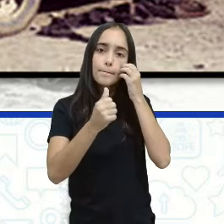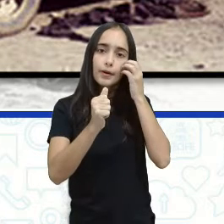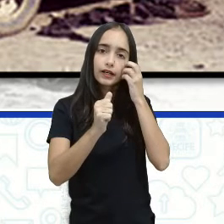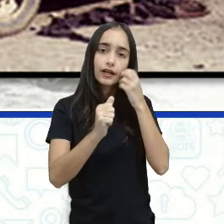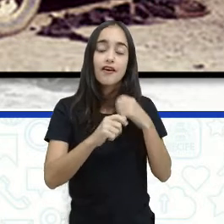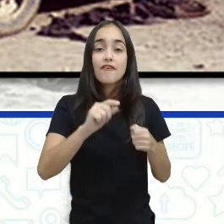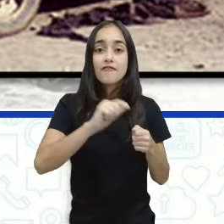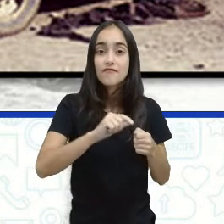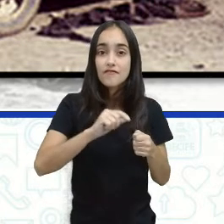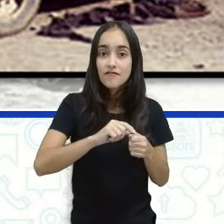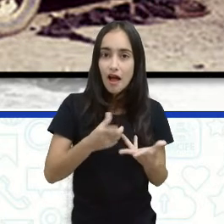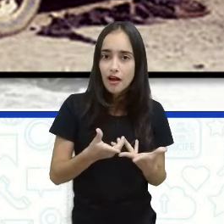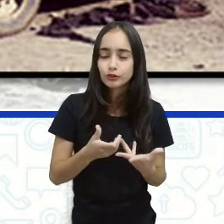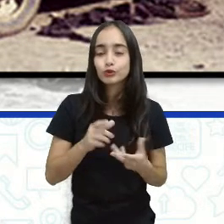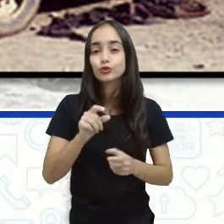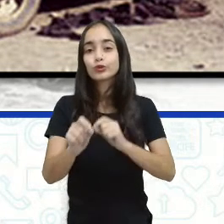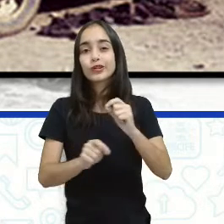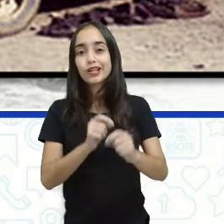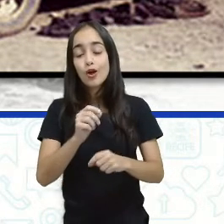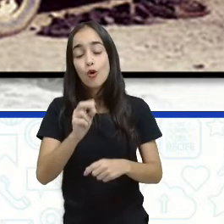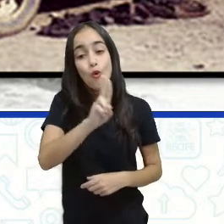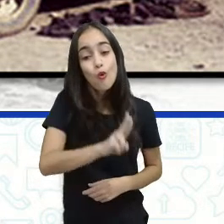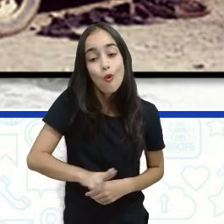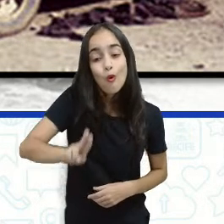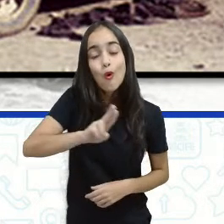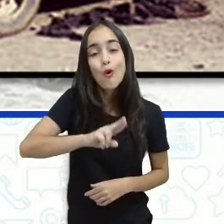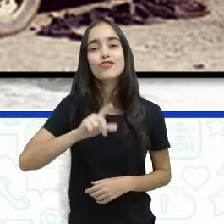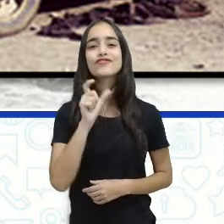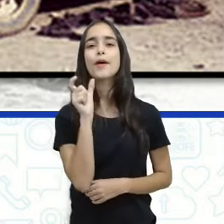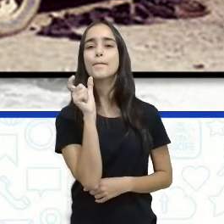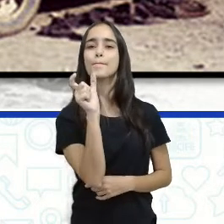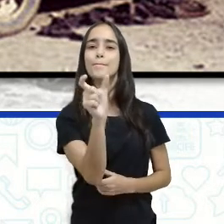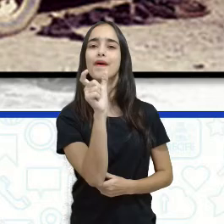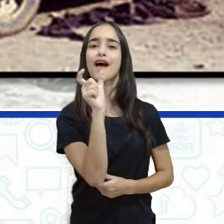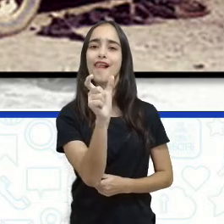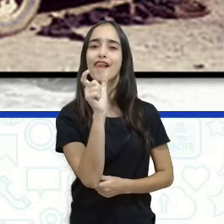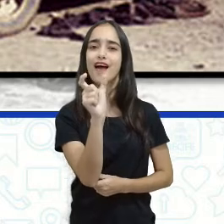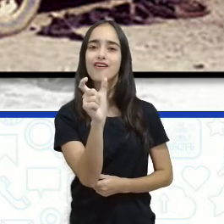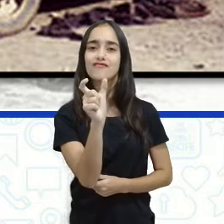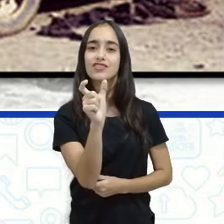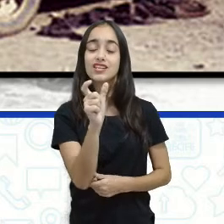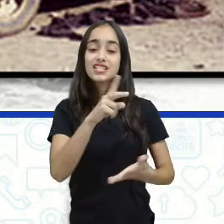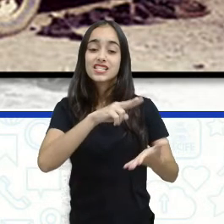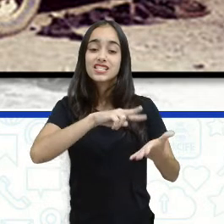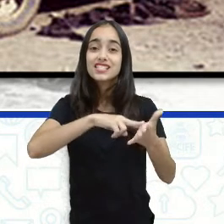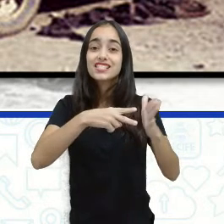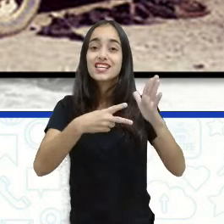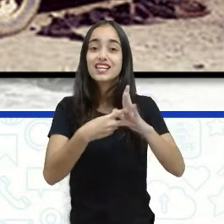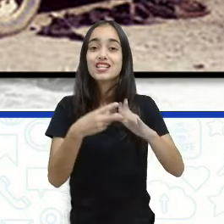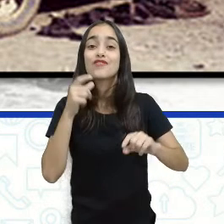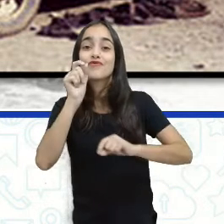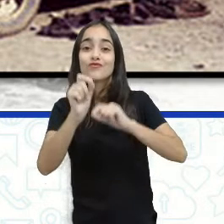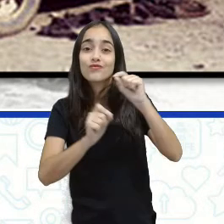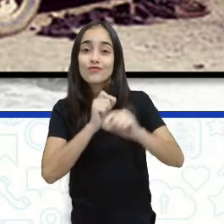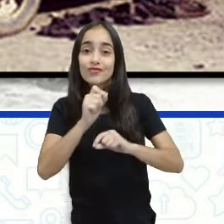dessa expressão, desse termo, para significar